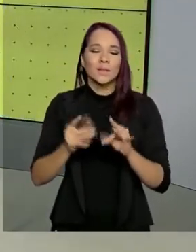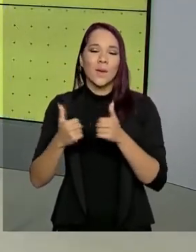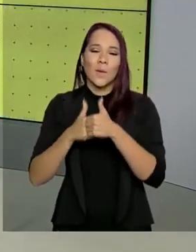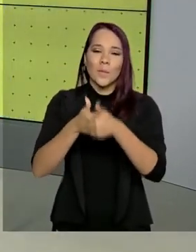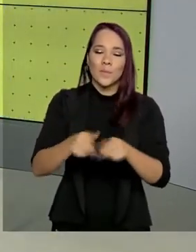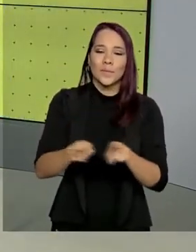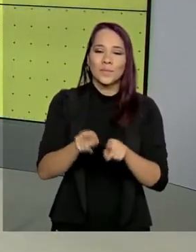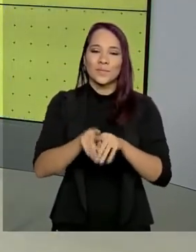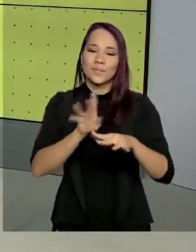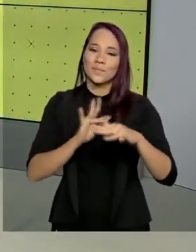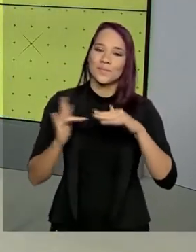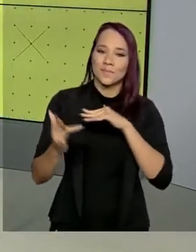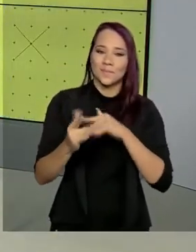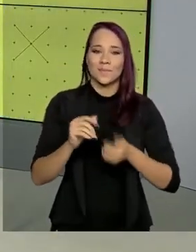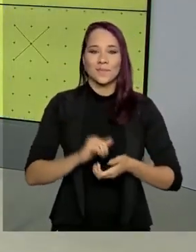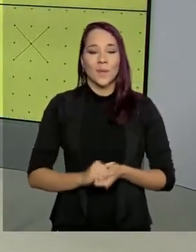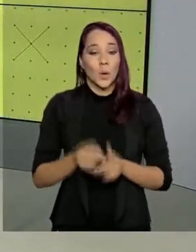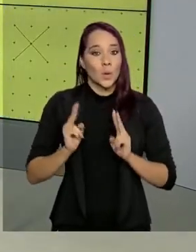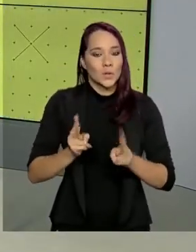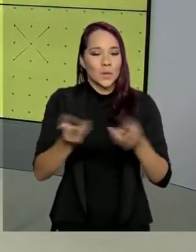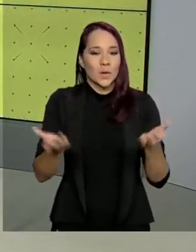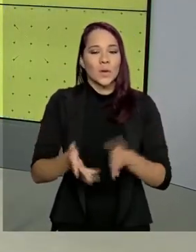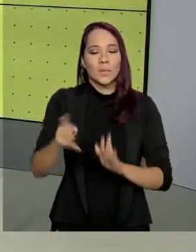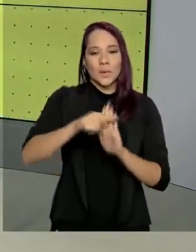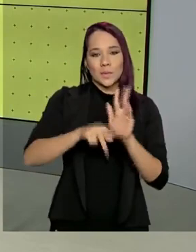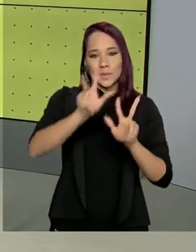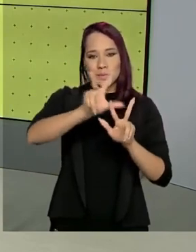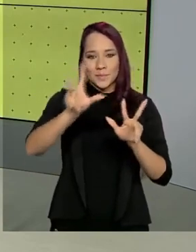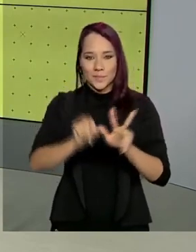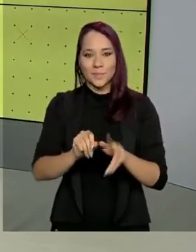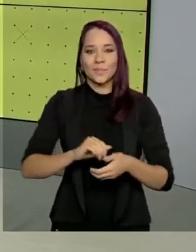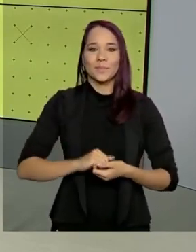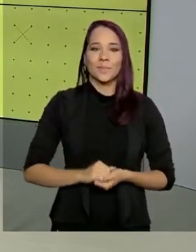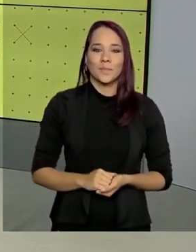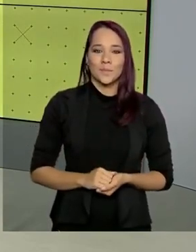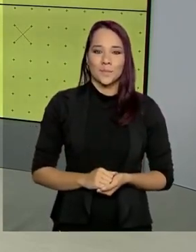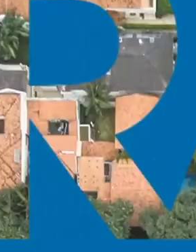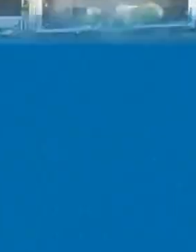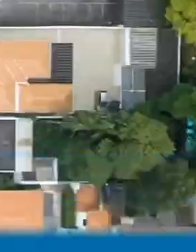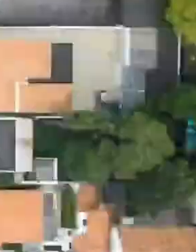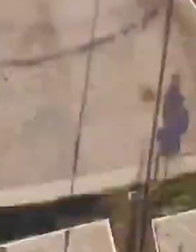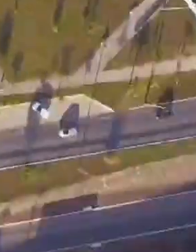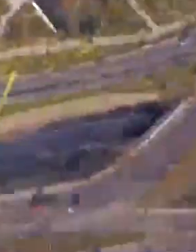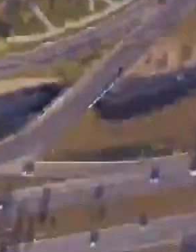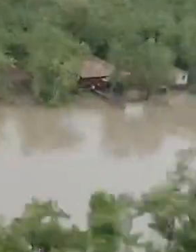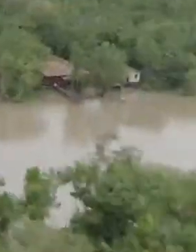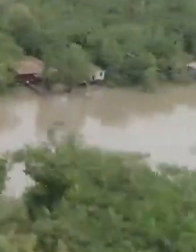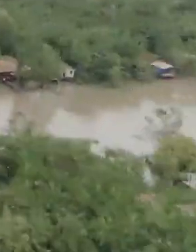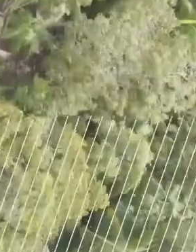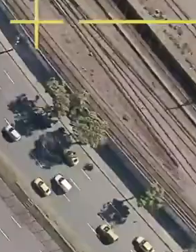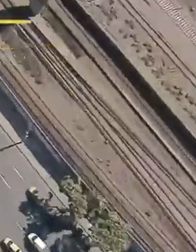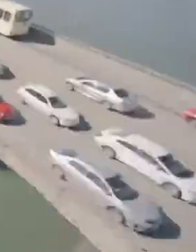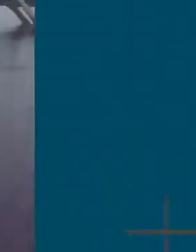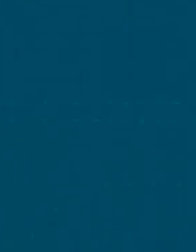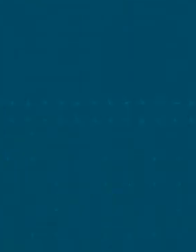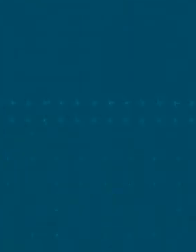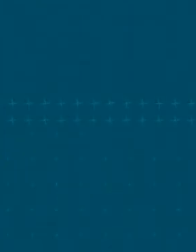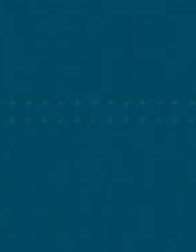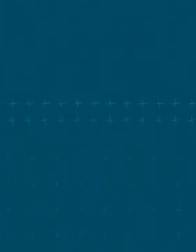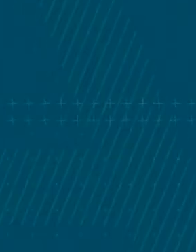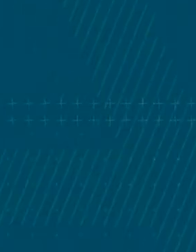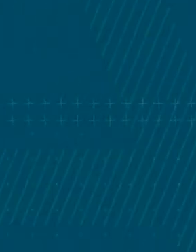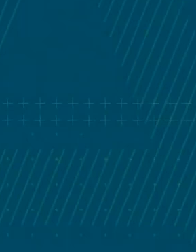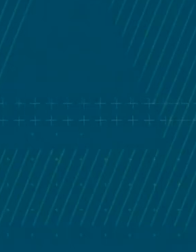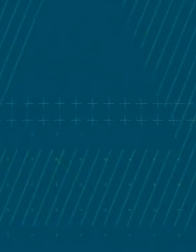você acompanha também nas nossas redes sociais continue agora com a programação da tv brasil 1 e aí e